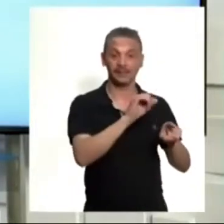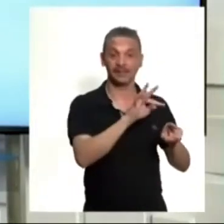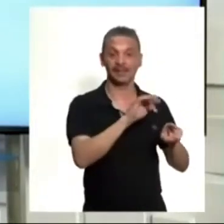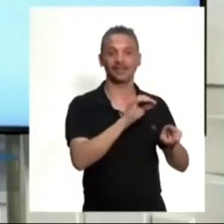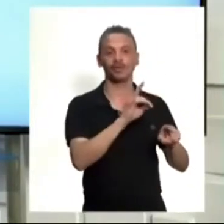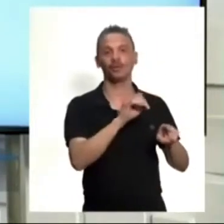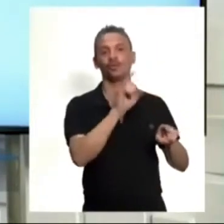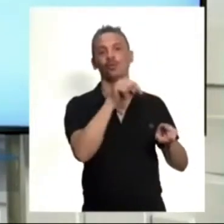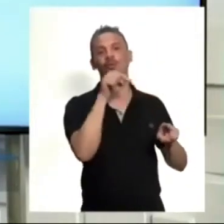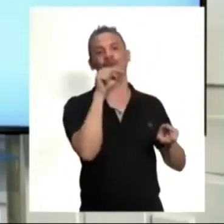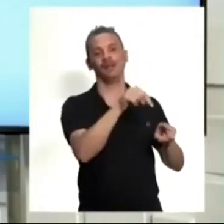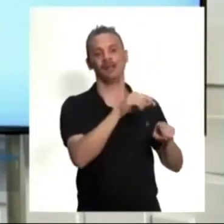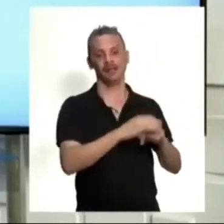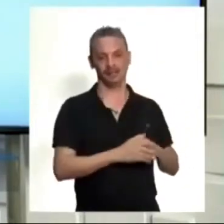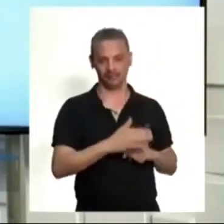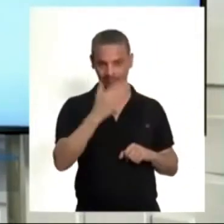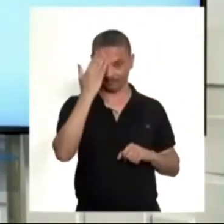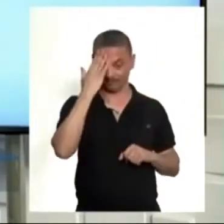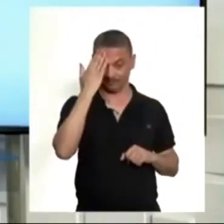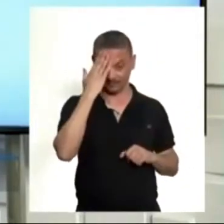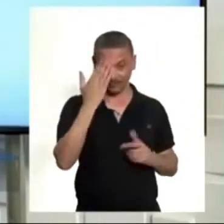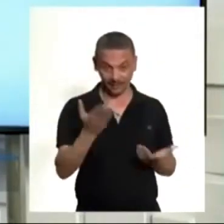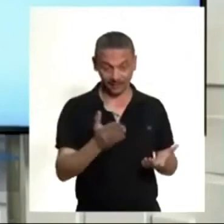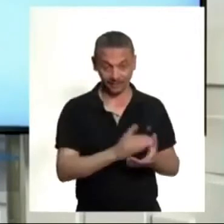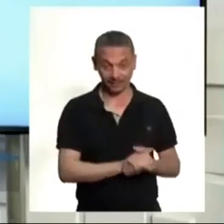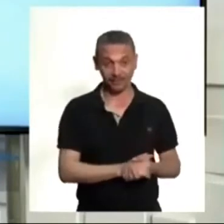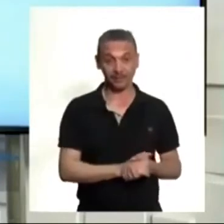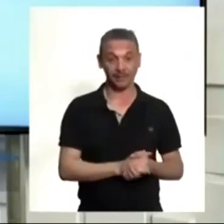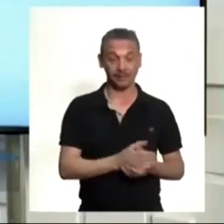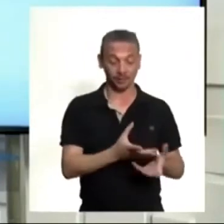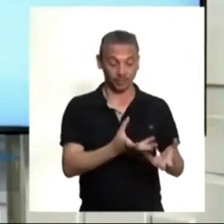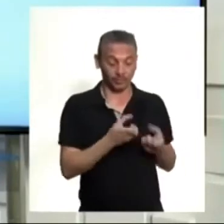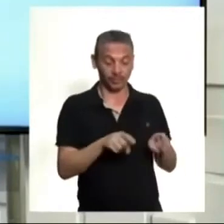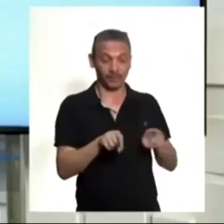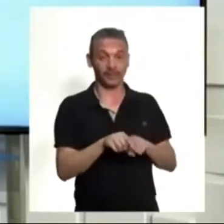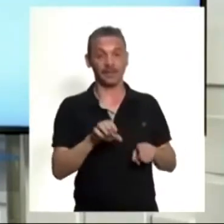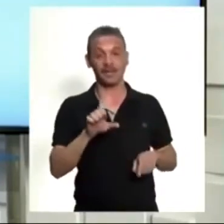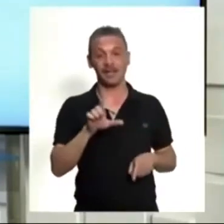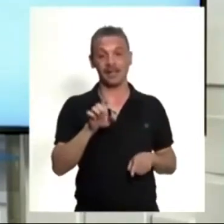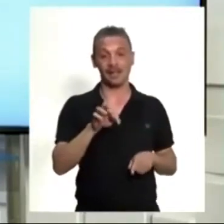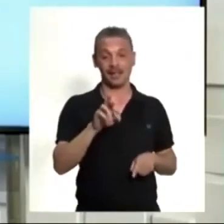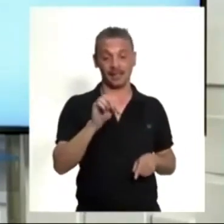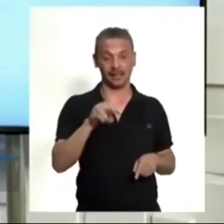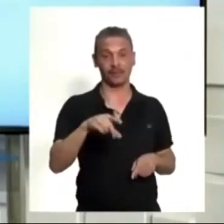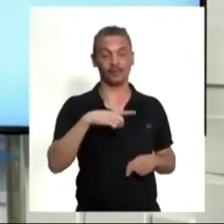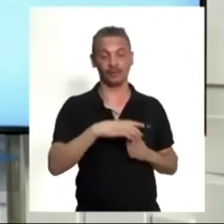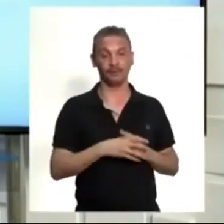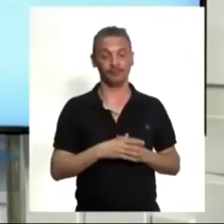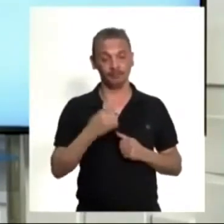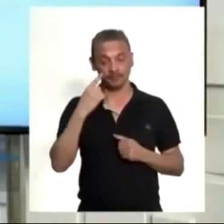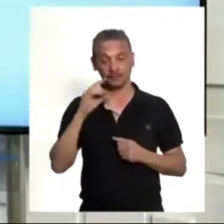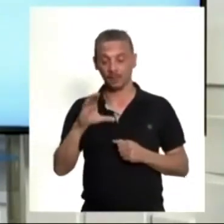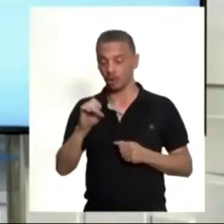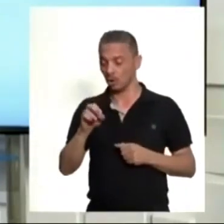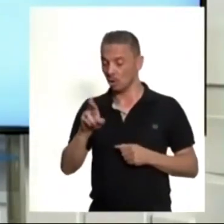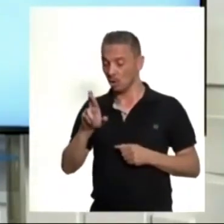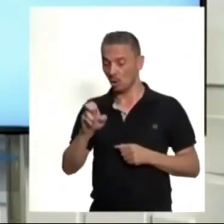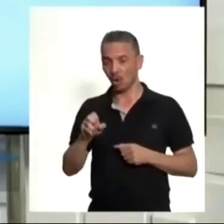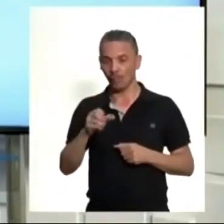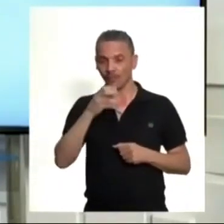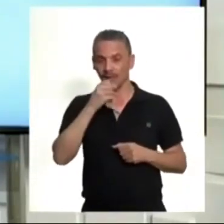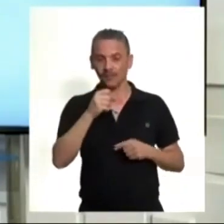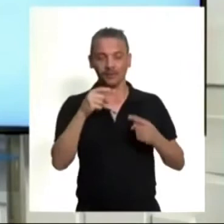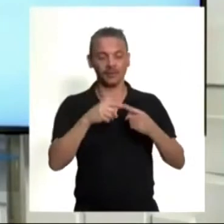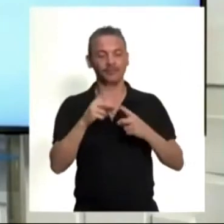Então você descobre que ele é o cátodo. Entendeu? Então ele vai sofrer recebimento de elétrons. Tá? Então, nesse caso aqui, o cobre é o cátodo porque tem maior, né,